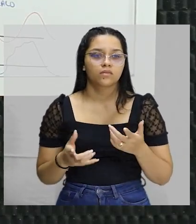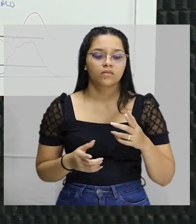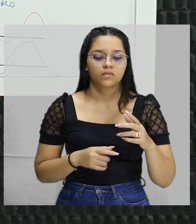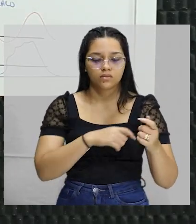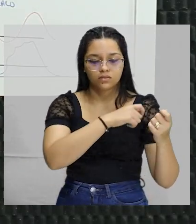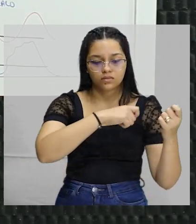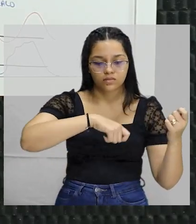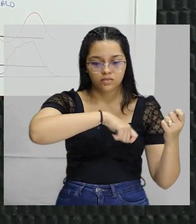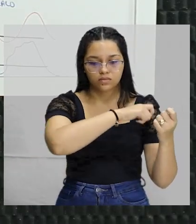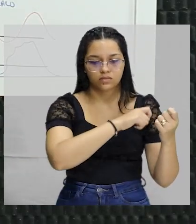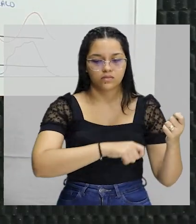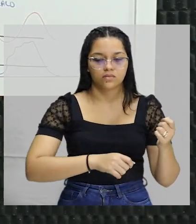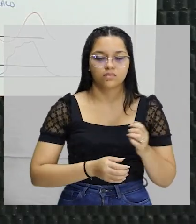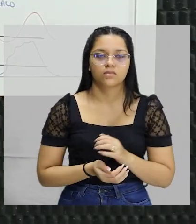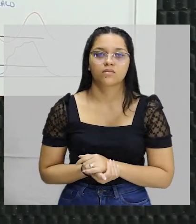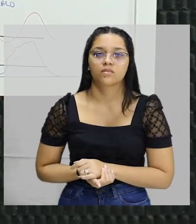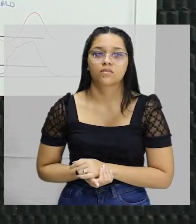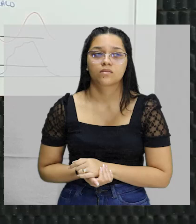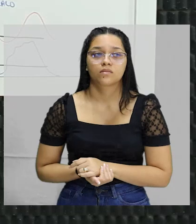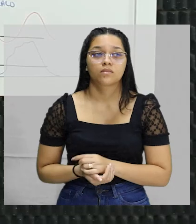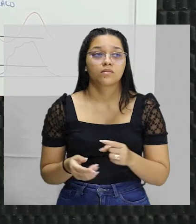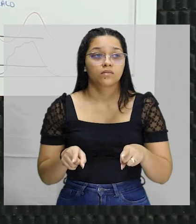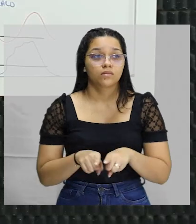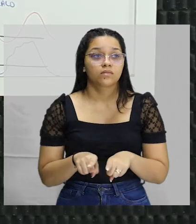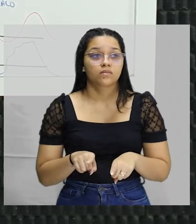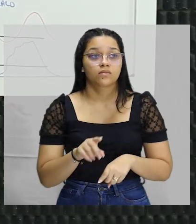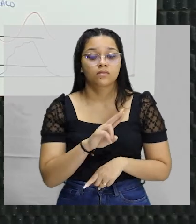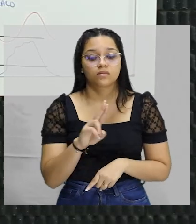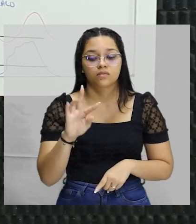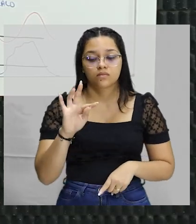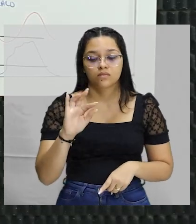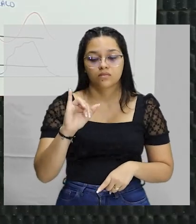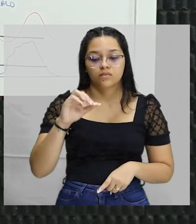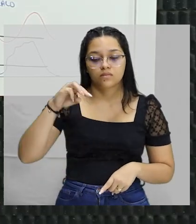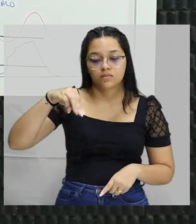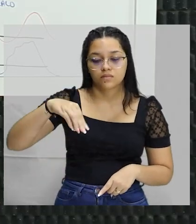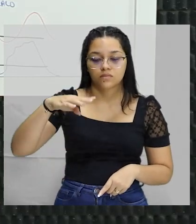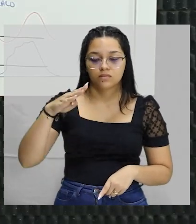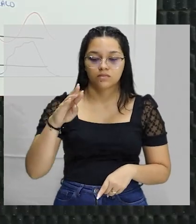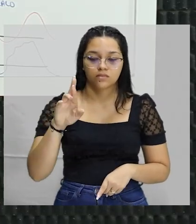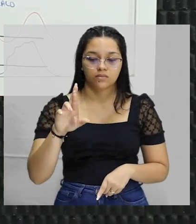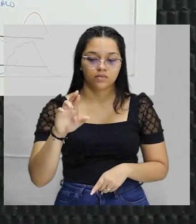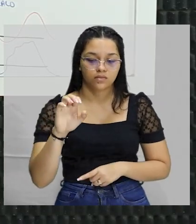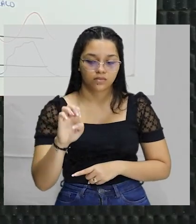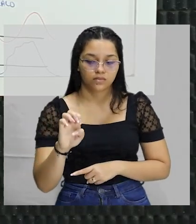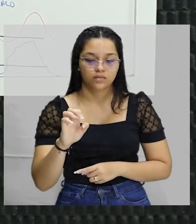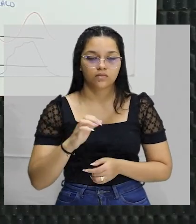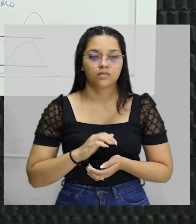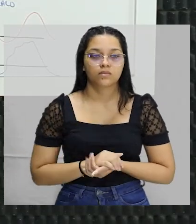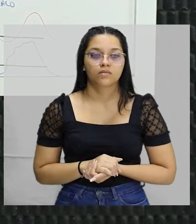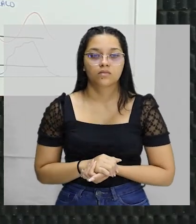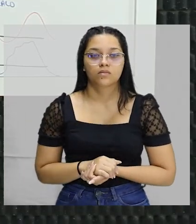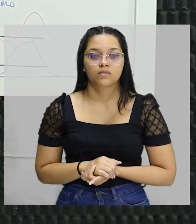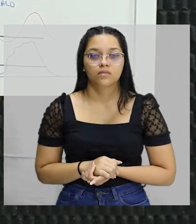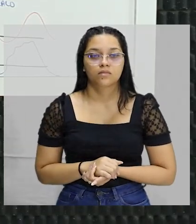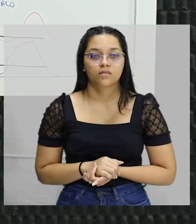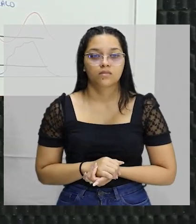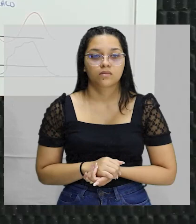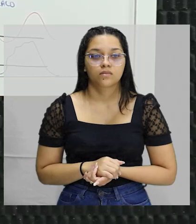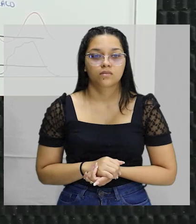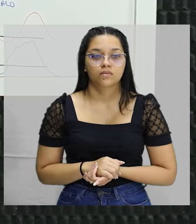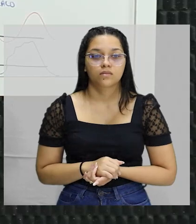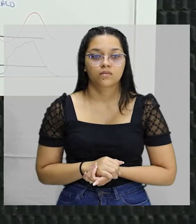violino. Tá certo? Isso nós chamamos de timbre. Certo? Isso nós chamamos de timbre. Tá